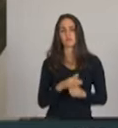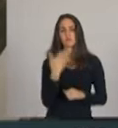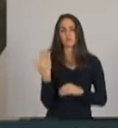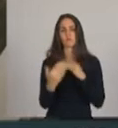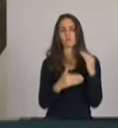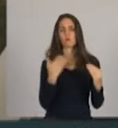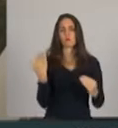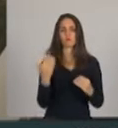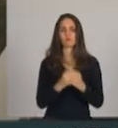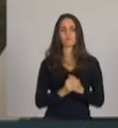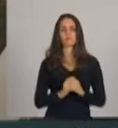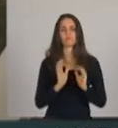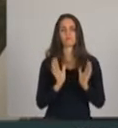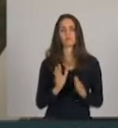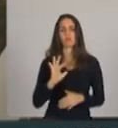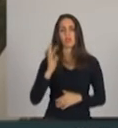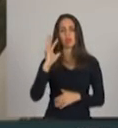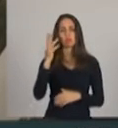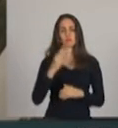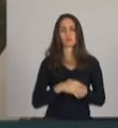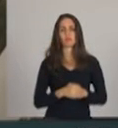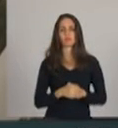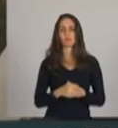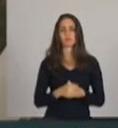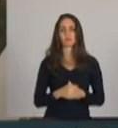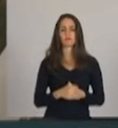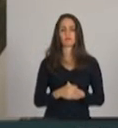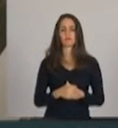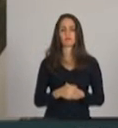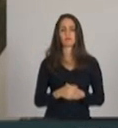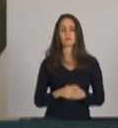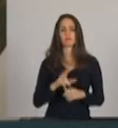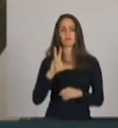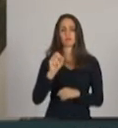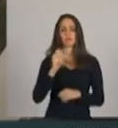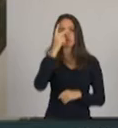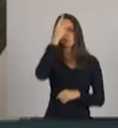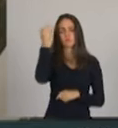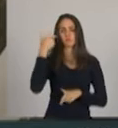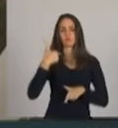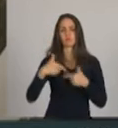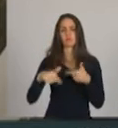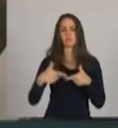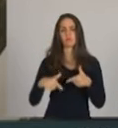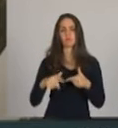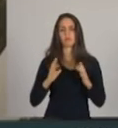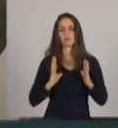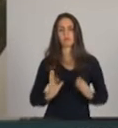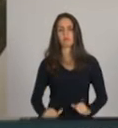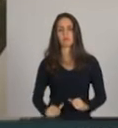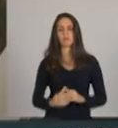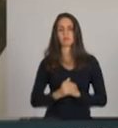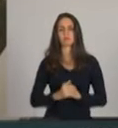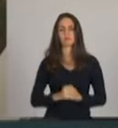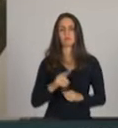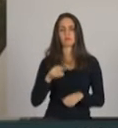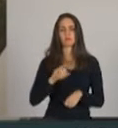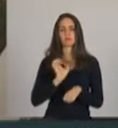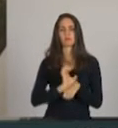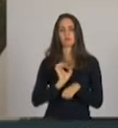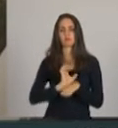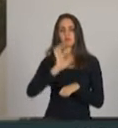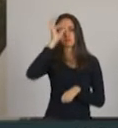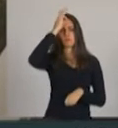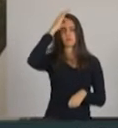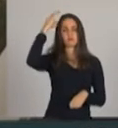óbito, como já aconteceu com 50 trabalhadores da limpeza no nosso estado do